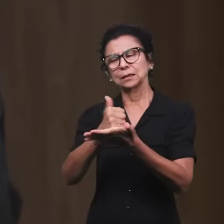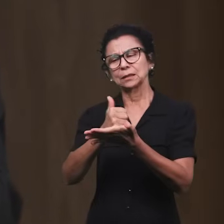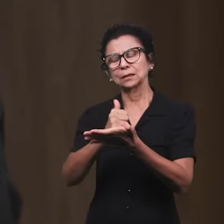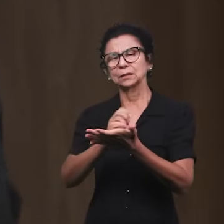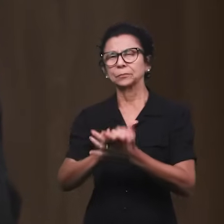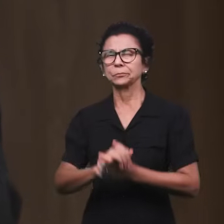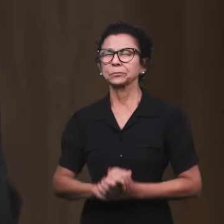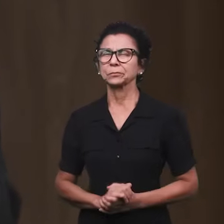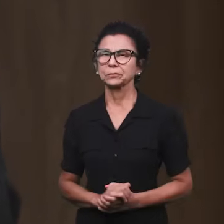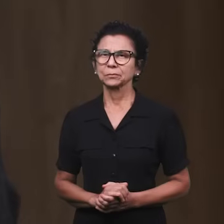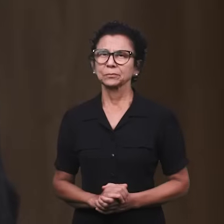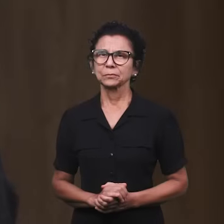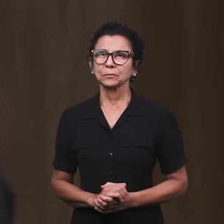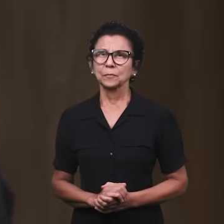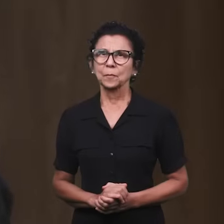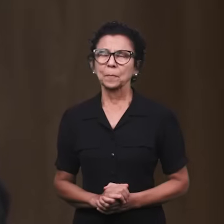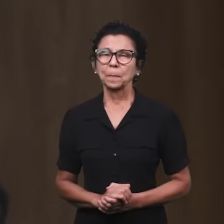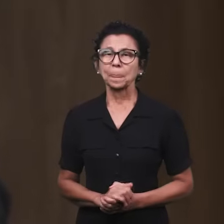uma criança